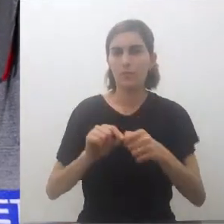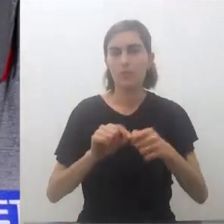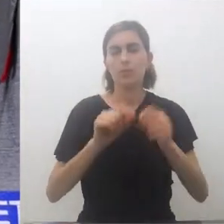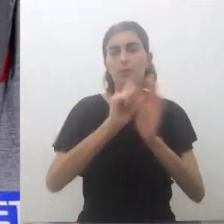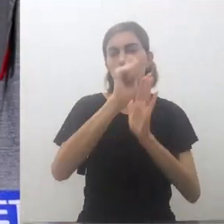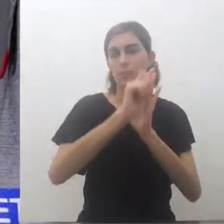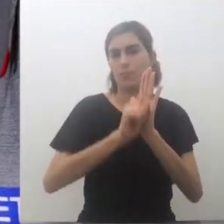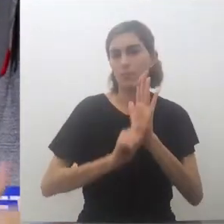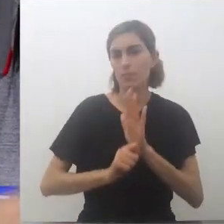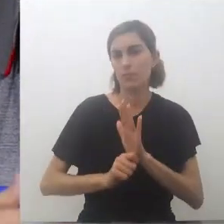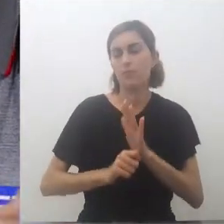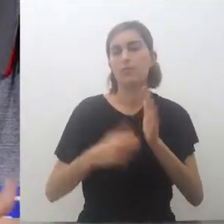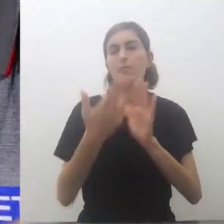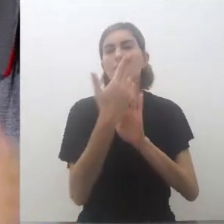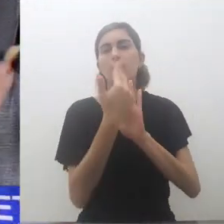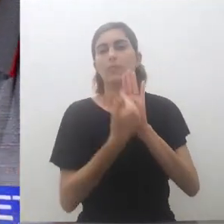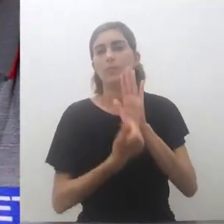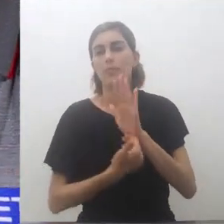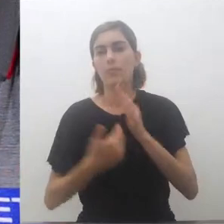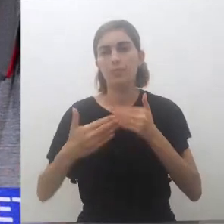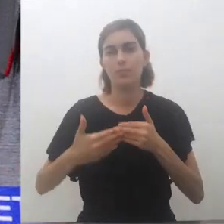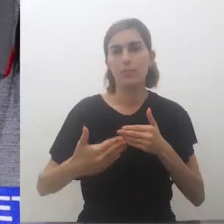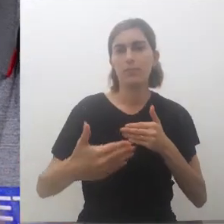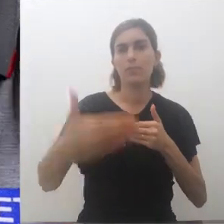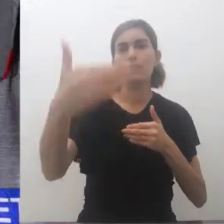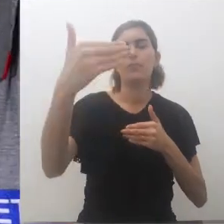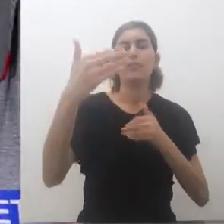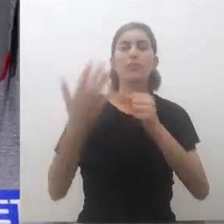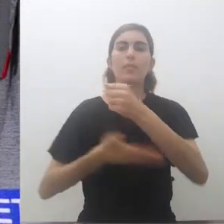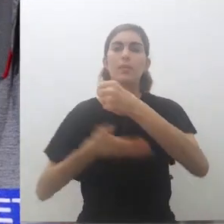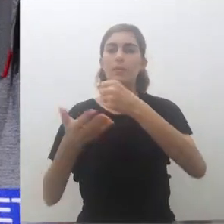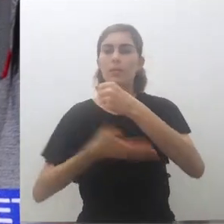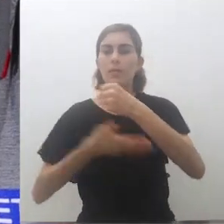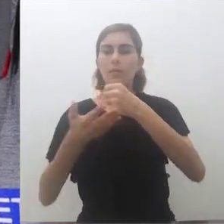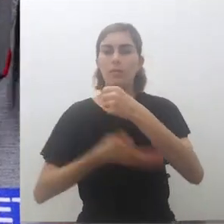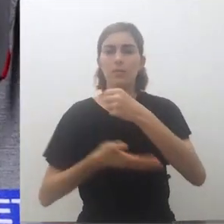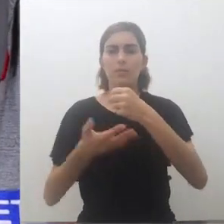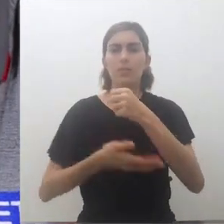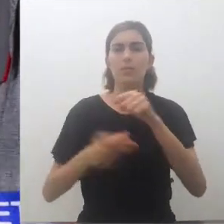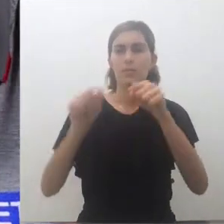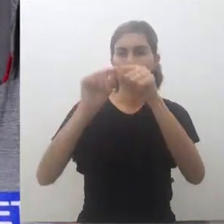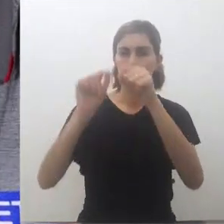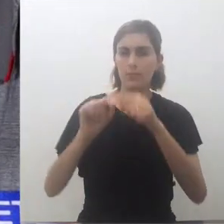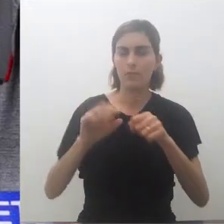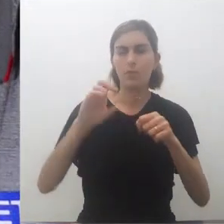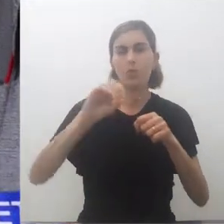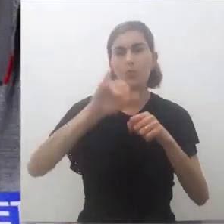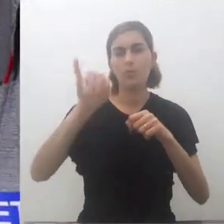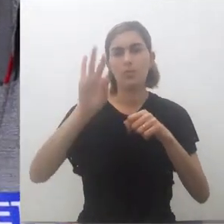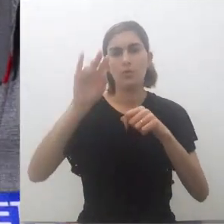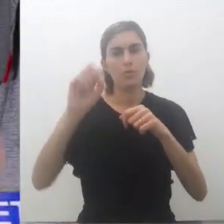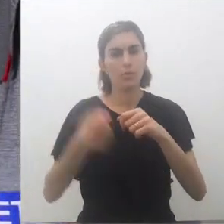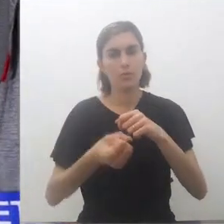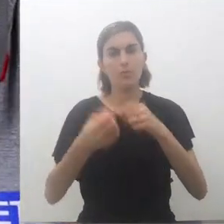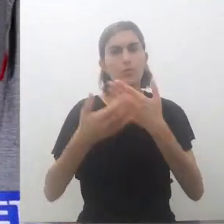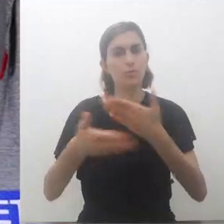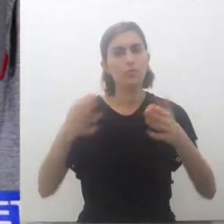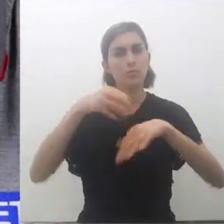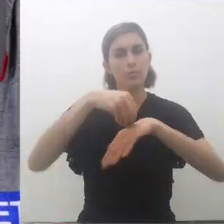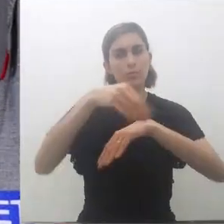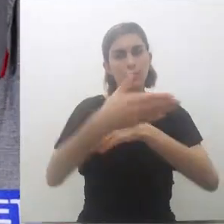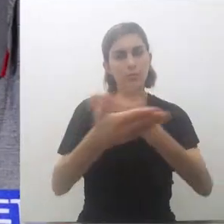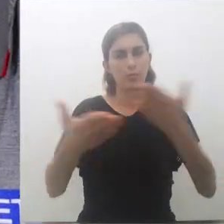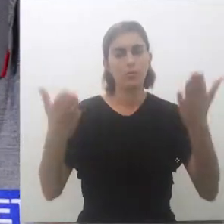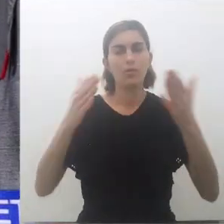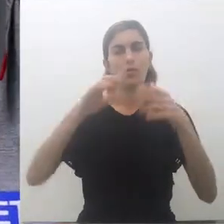croquis, um desenho, a partir de formas básicas que compõem esses objetos. Todos os objetos trazem em si formas